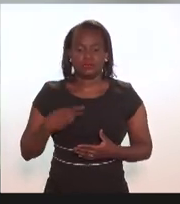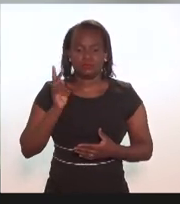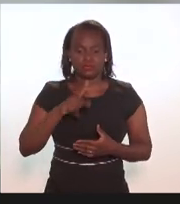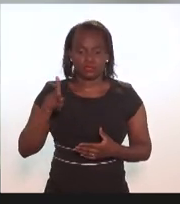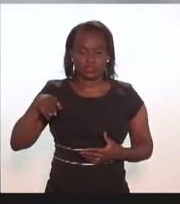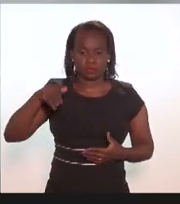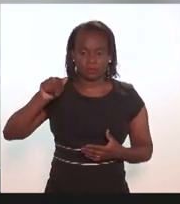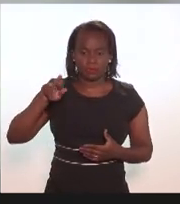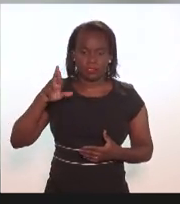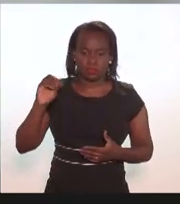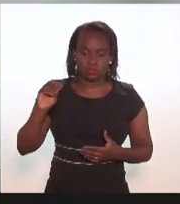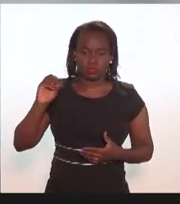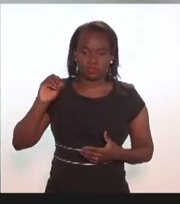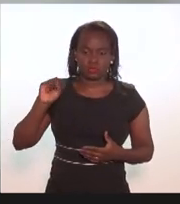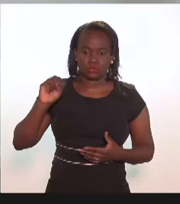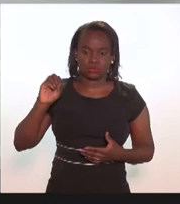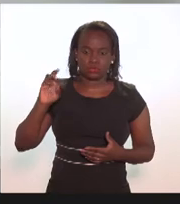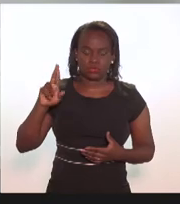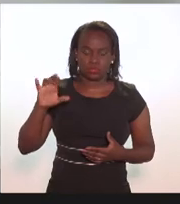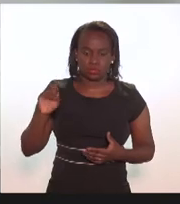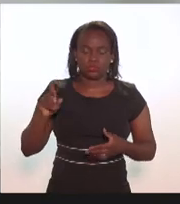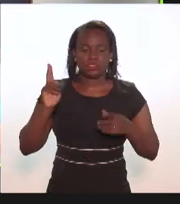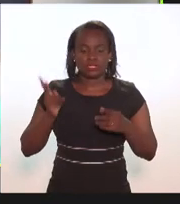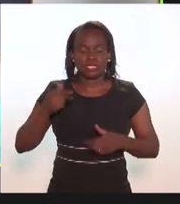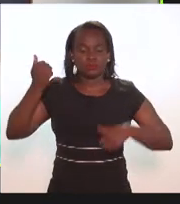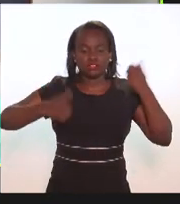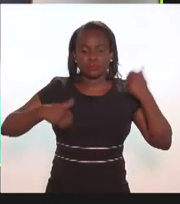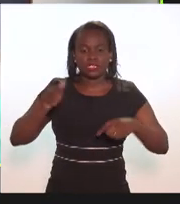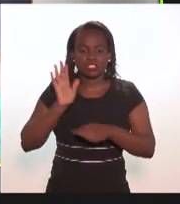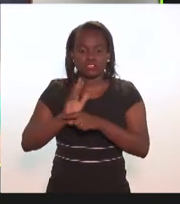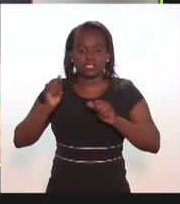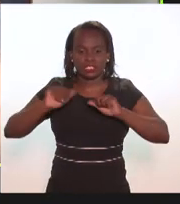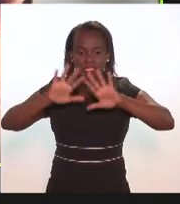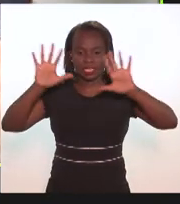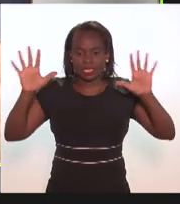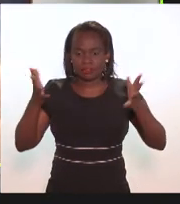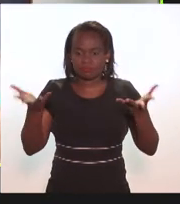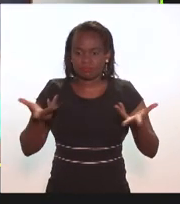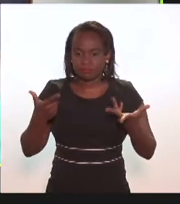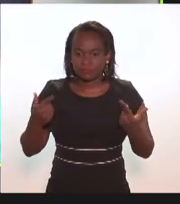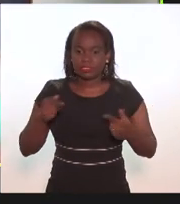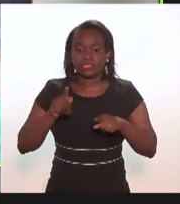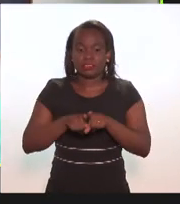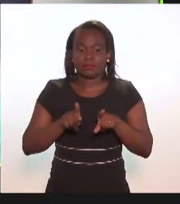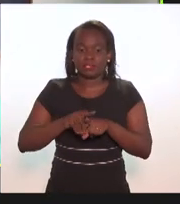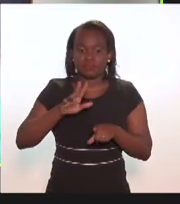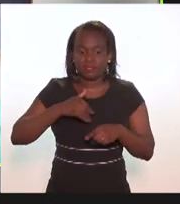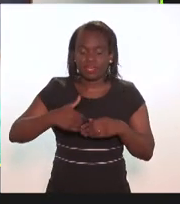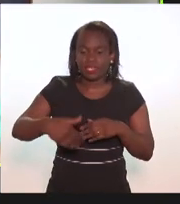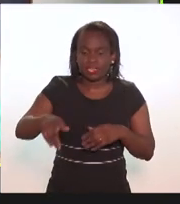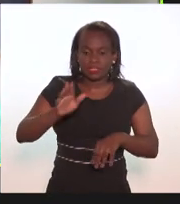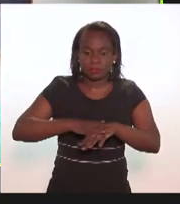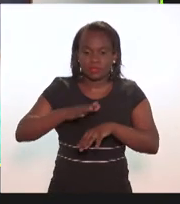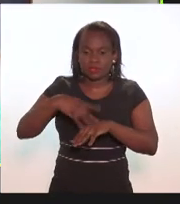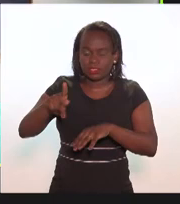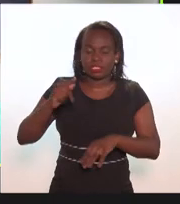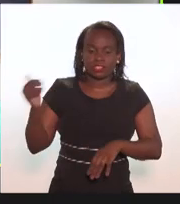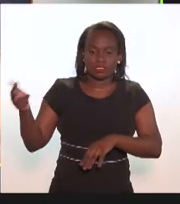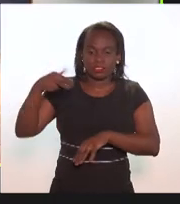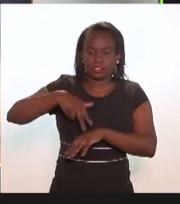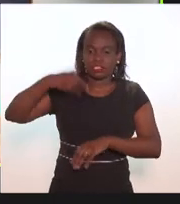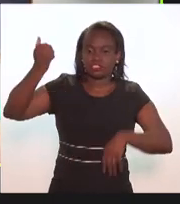professor Mauro Osório, que sempre é brilhante no nosso debate, e que chegará a vez dele também de fazer